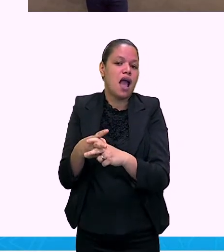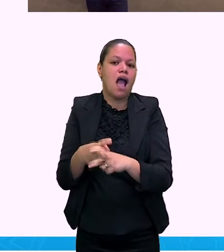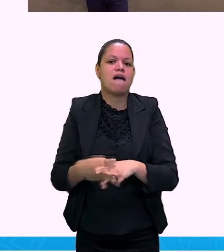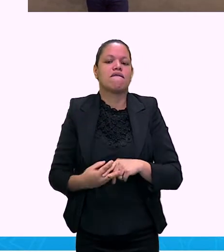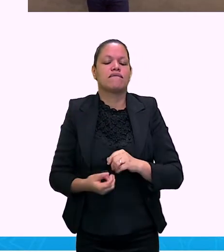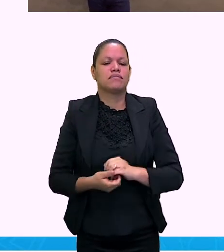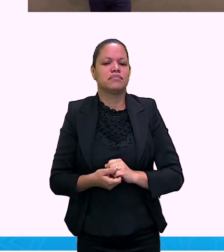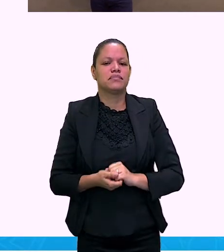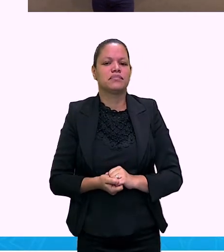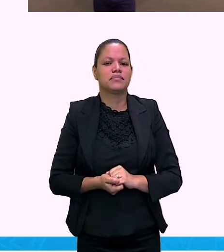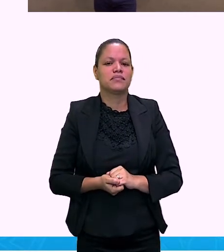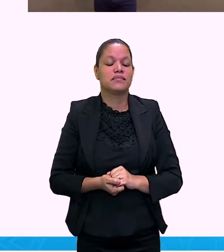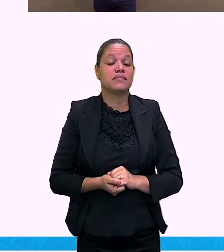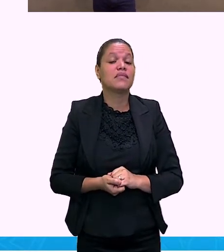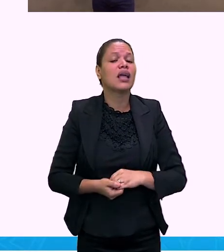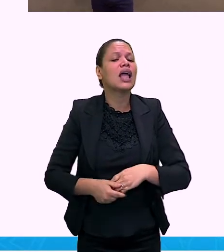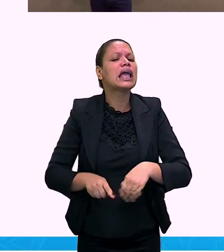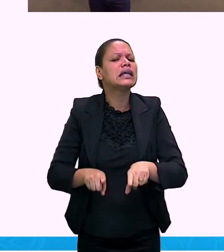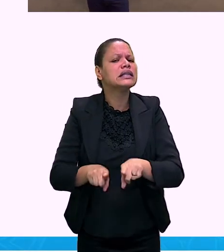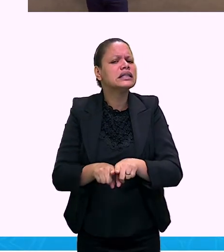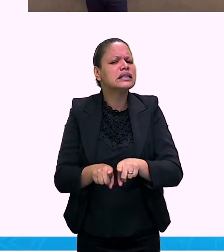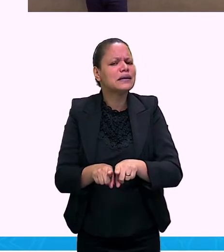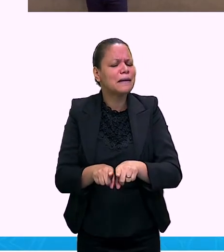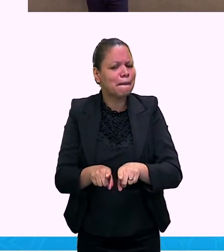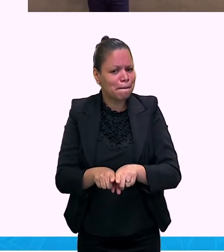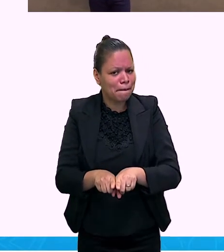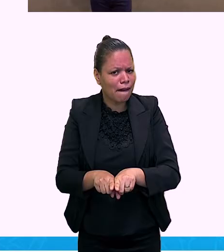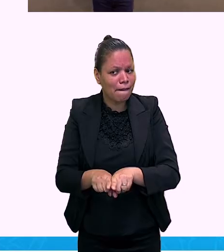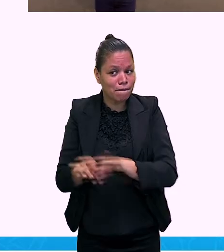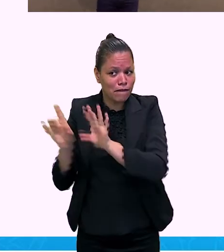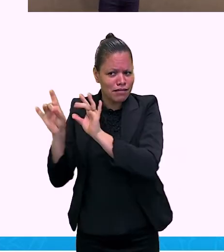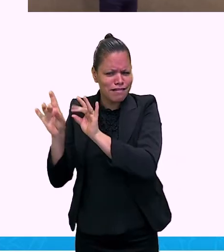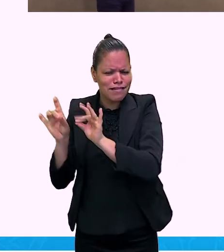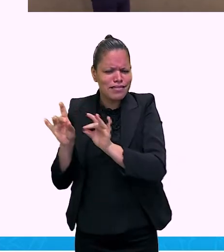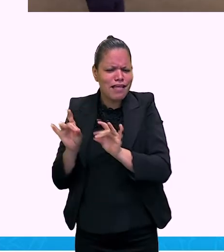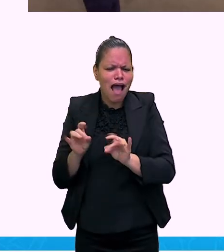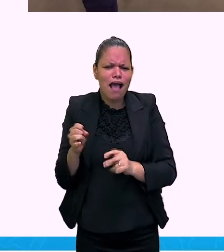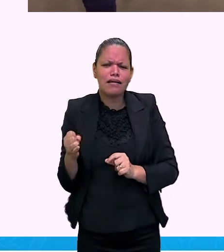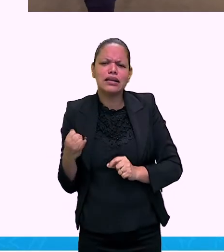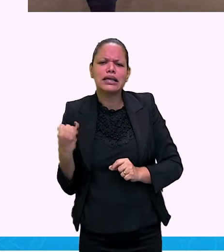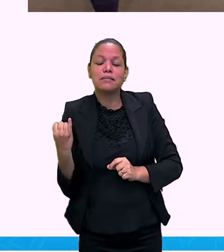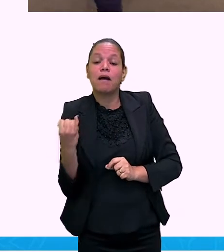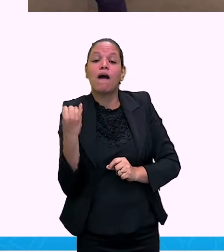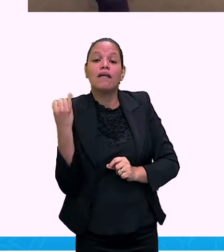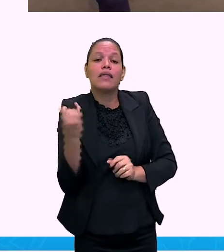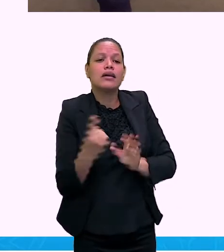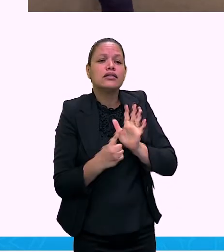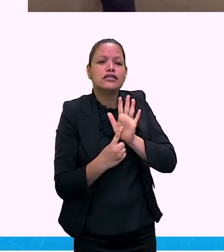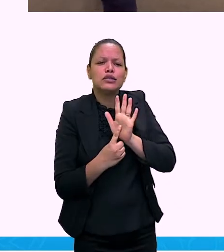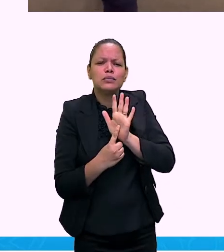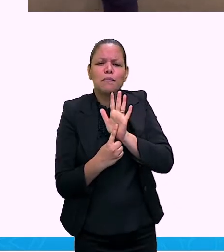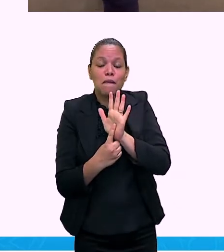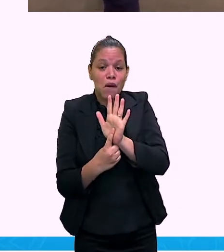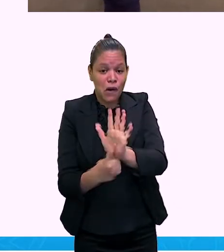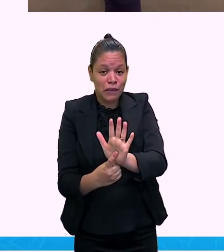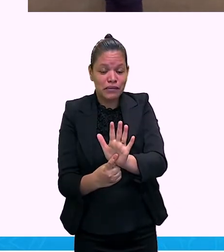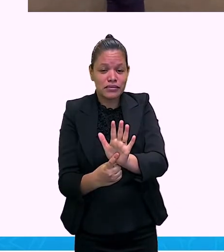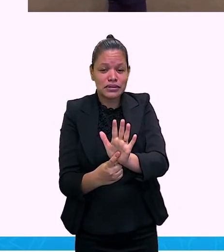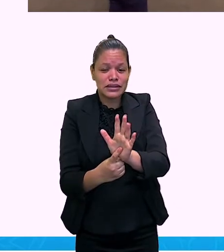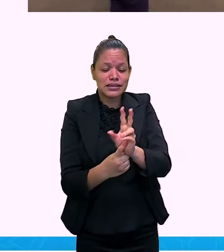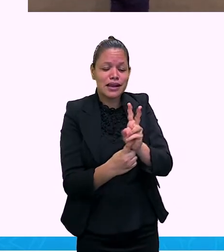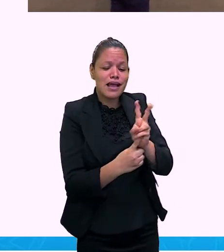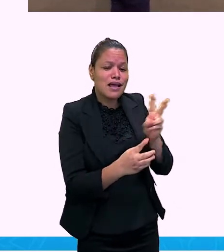entre eles. E um detalhe bastante importante e que também traz os nossos livros é que eles mantinham essa prática